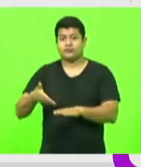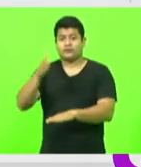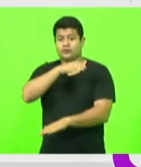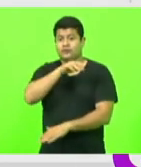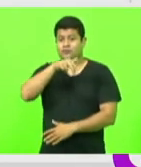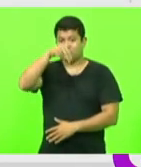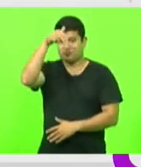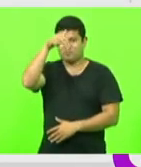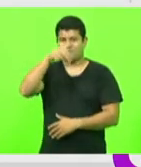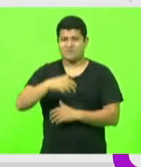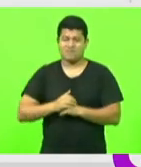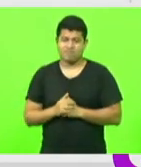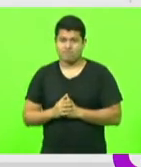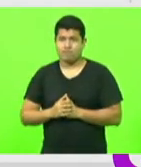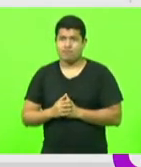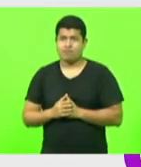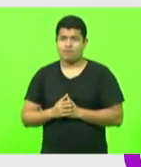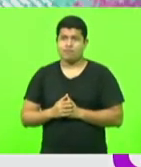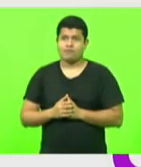O deputado Silvio já saiu.